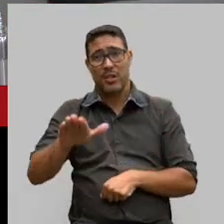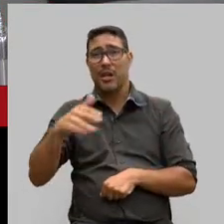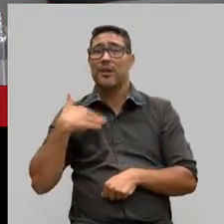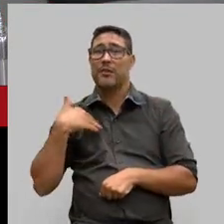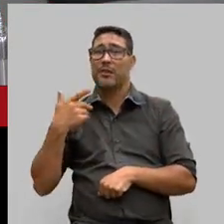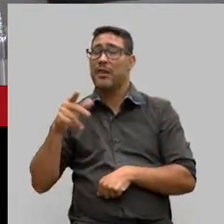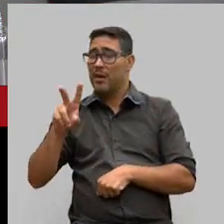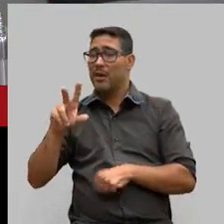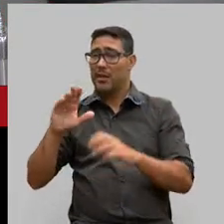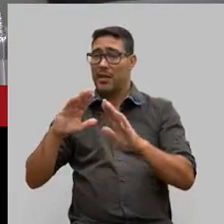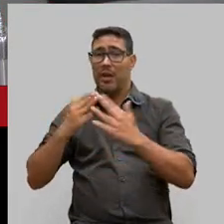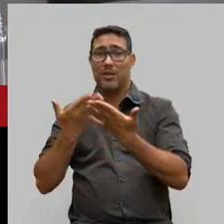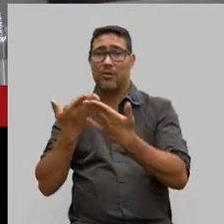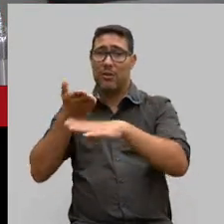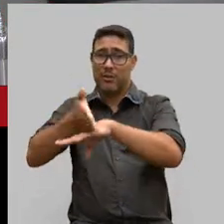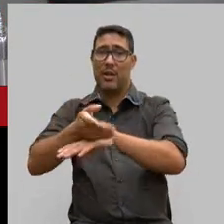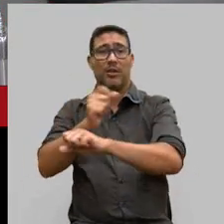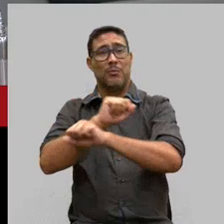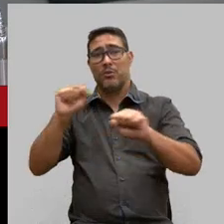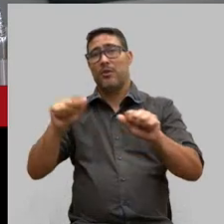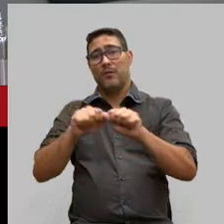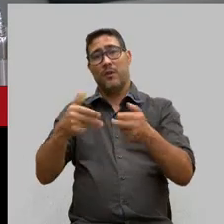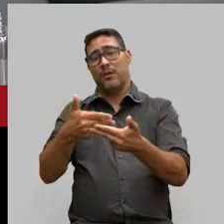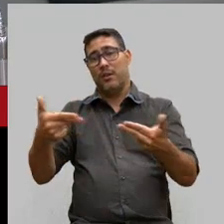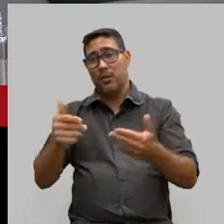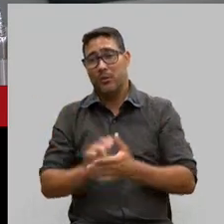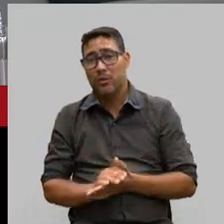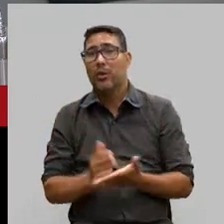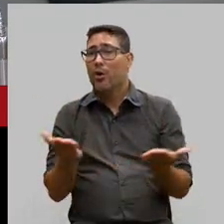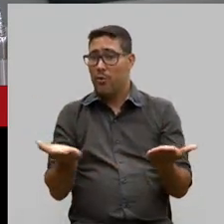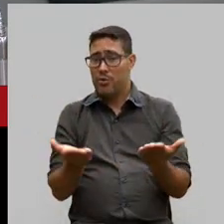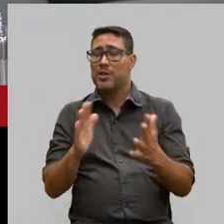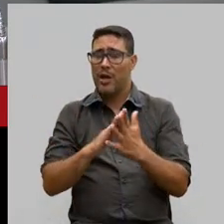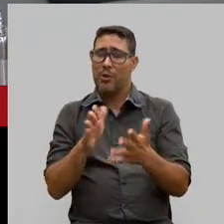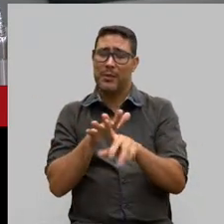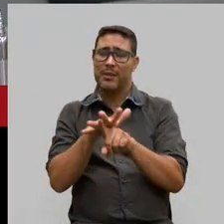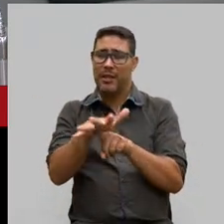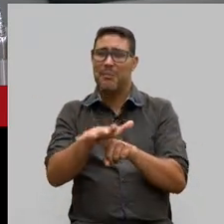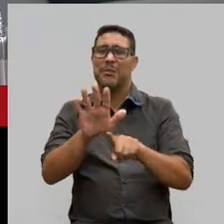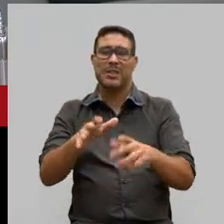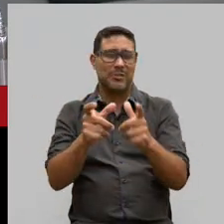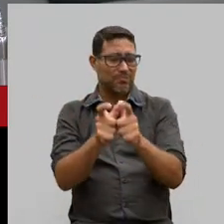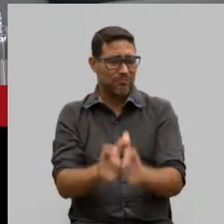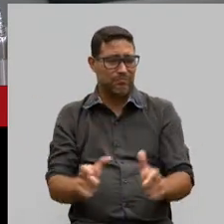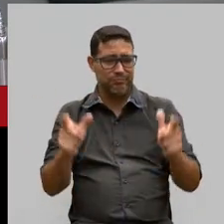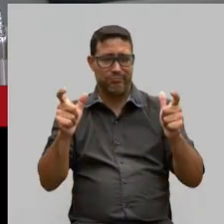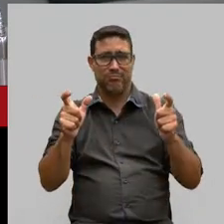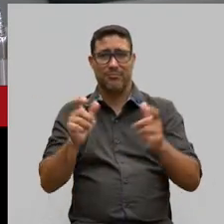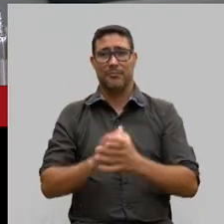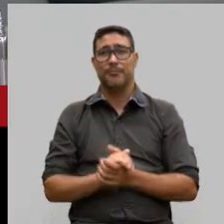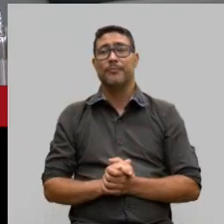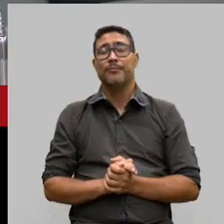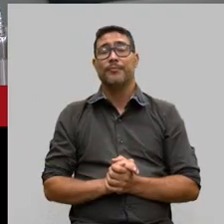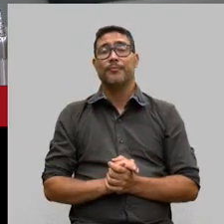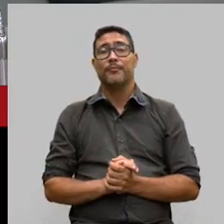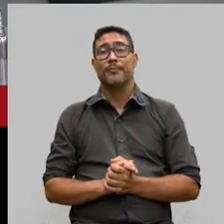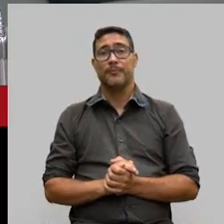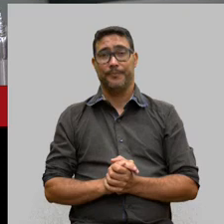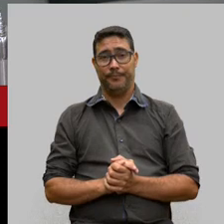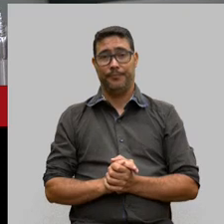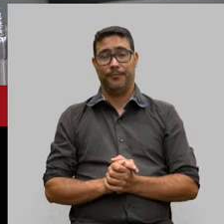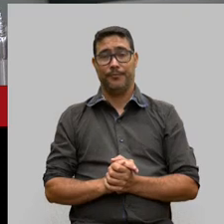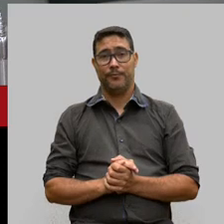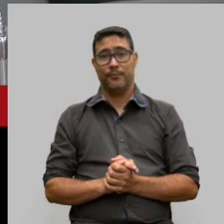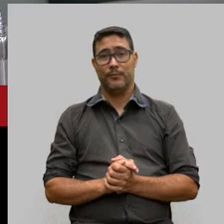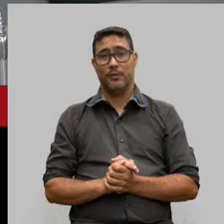escola não vai ter como fazer isso e hoje é uma demanda muito grande de todas as redes municipais né e a última